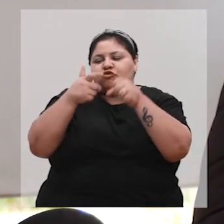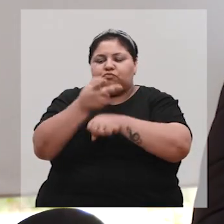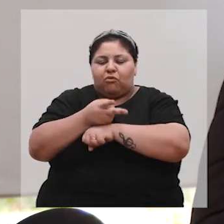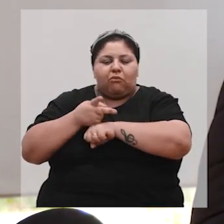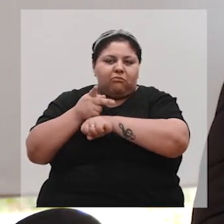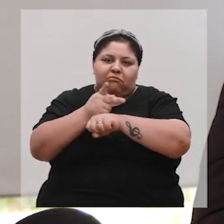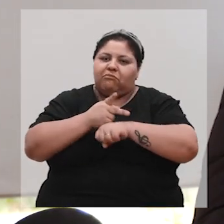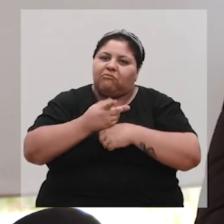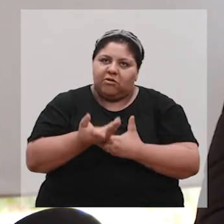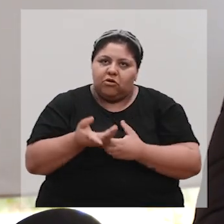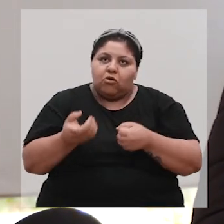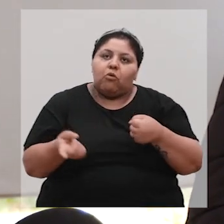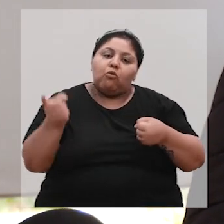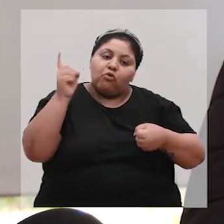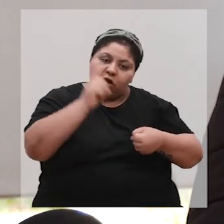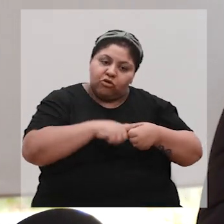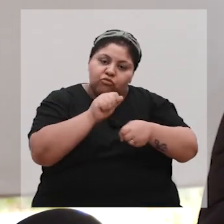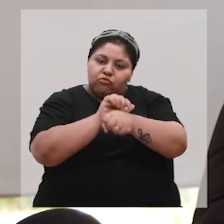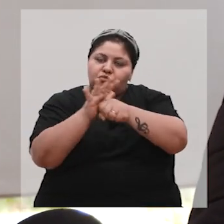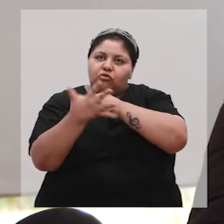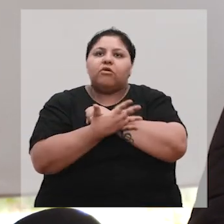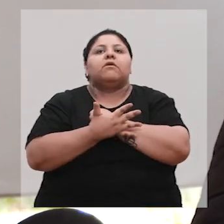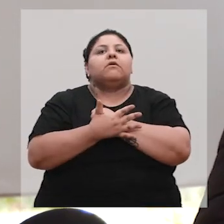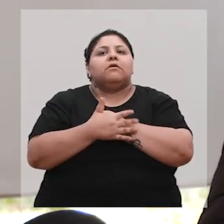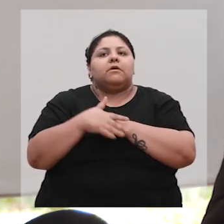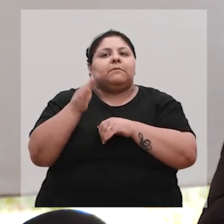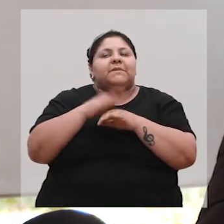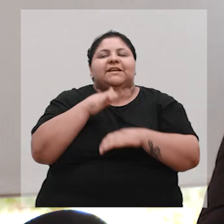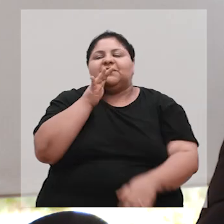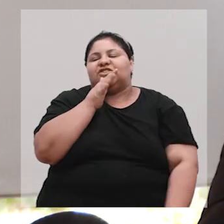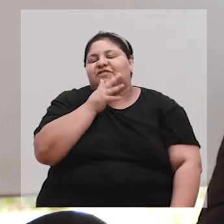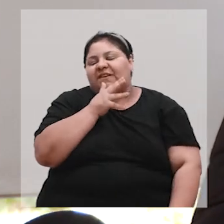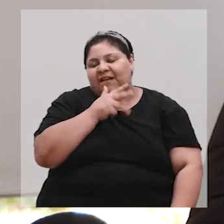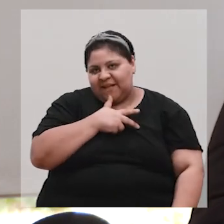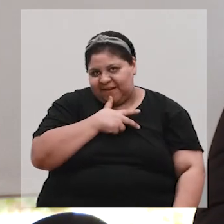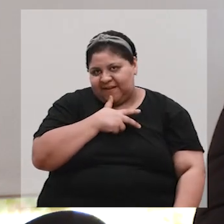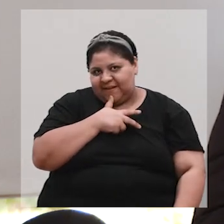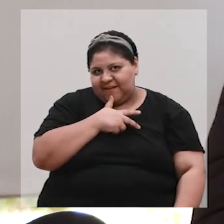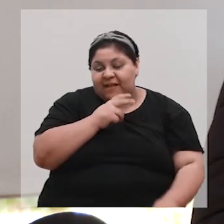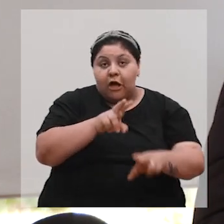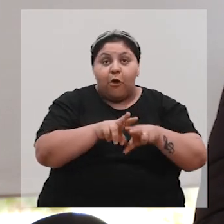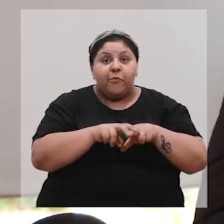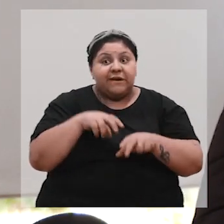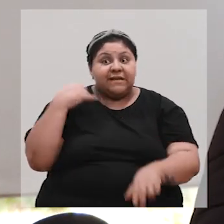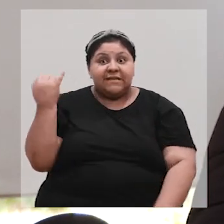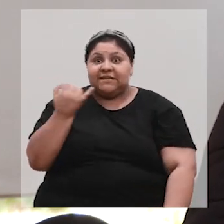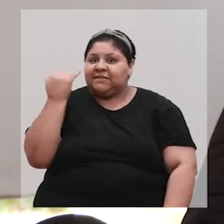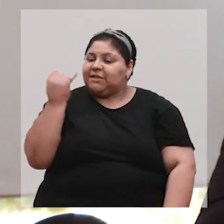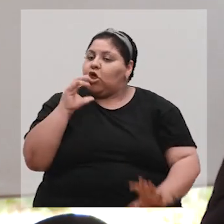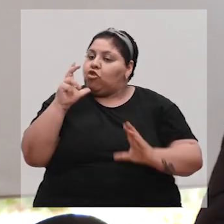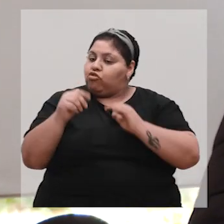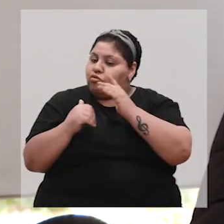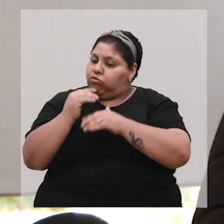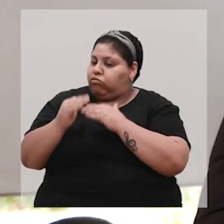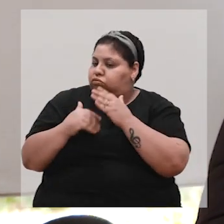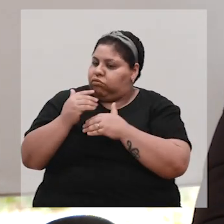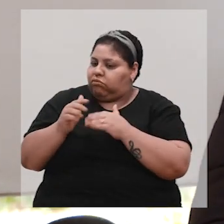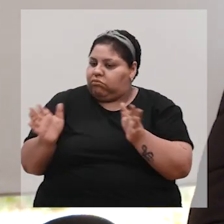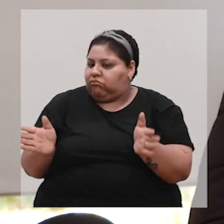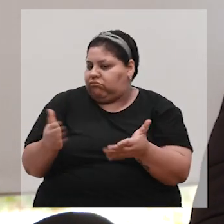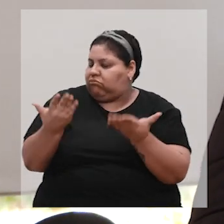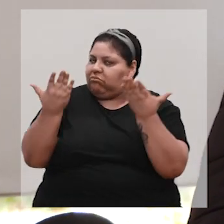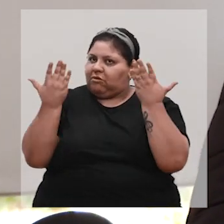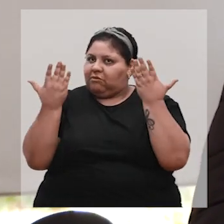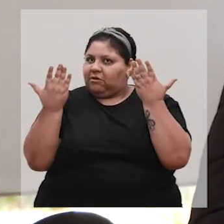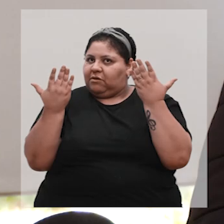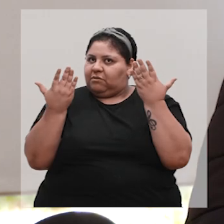certeza, retornamos da pandemia com um ritmo um pouco mais lento, né? Até por isso que é muito importante todos esses processos de